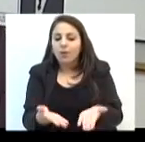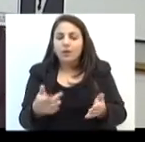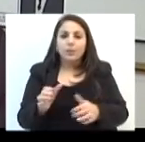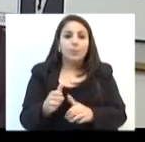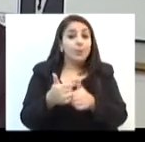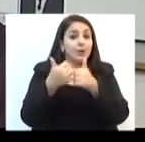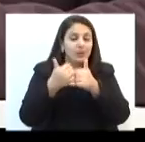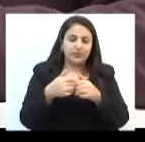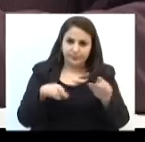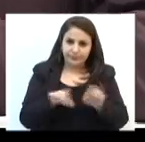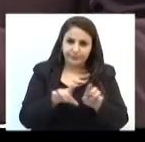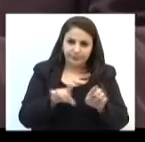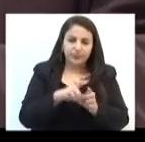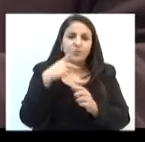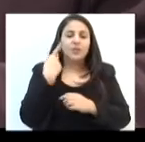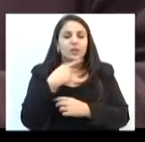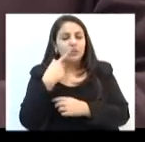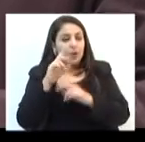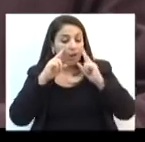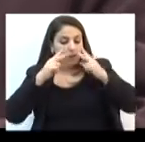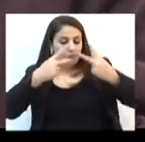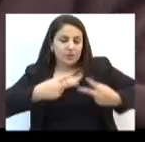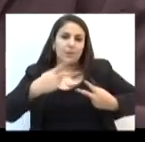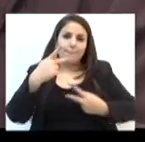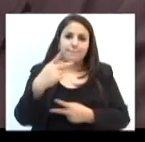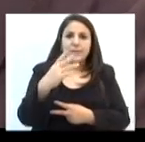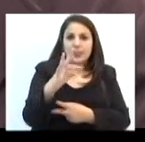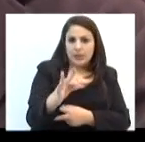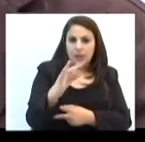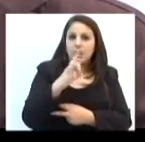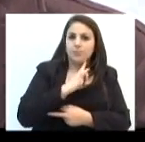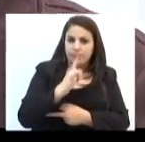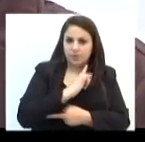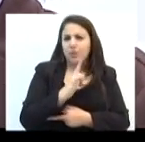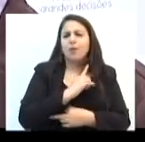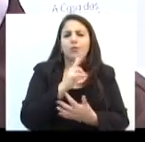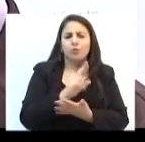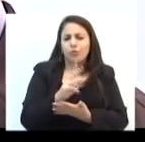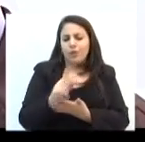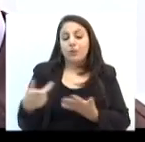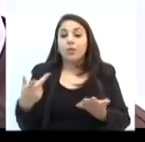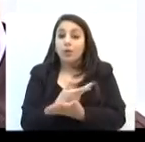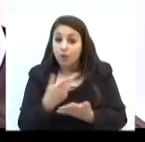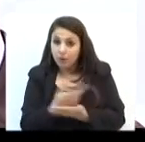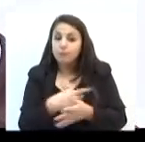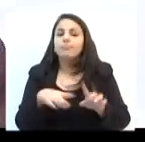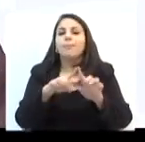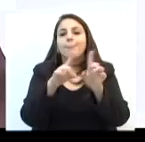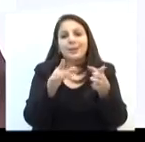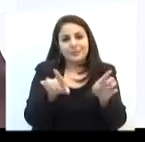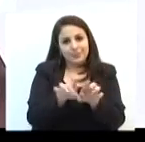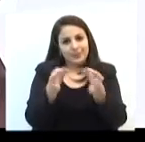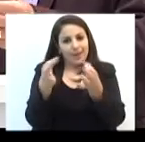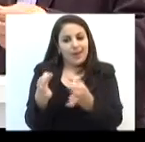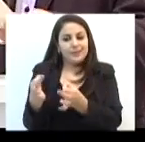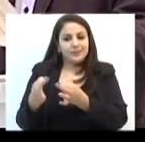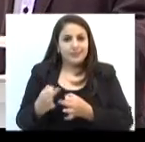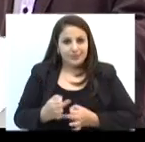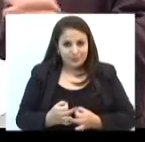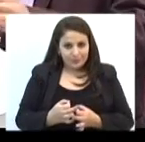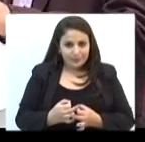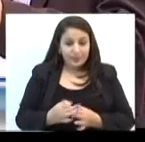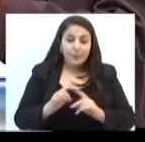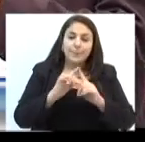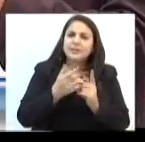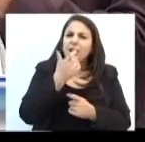coisas melhoradas. O orador reconhece que o PT tem erros e acertos como qualquer outro partido. Mas acha